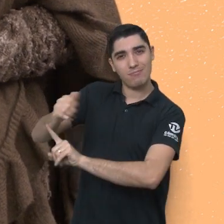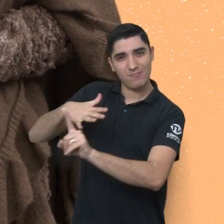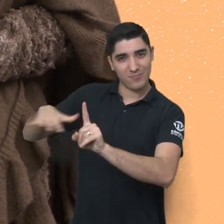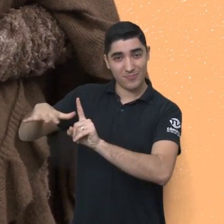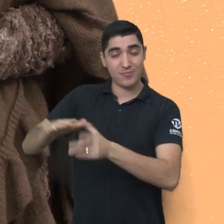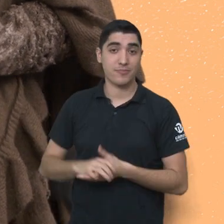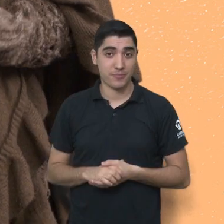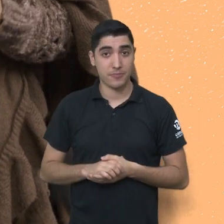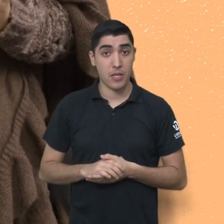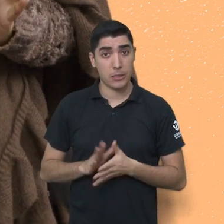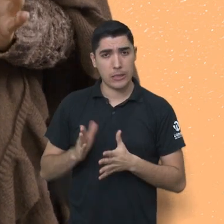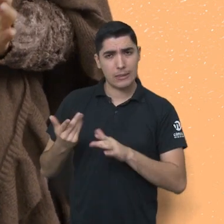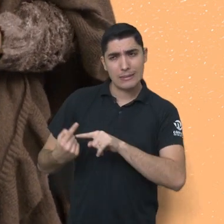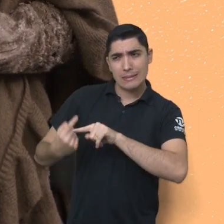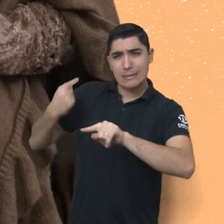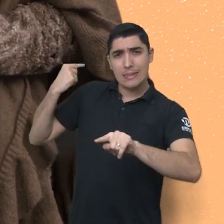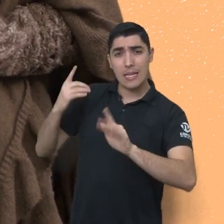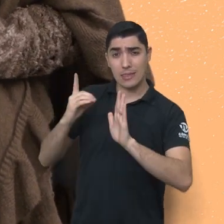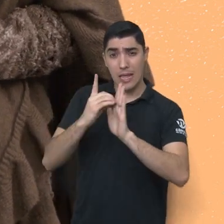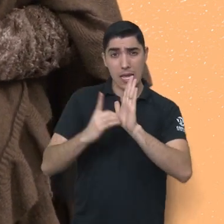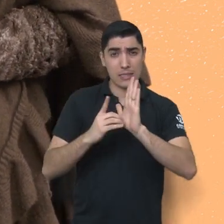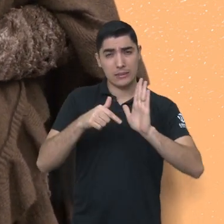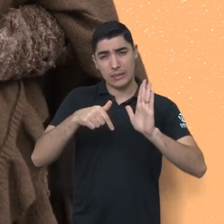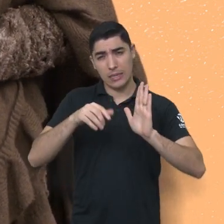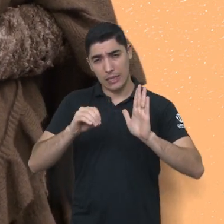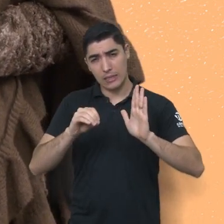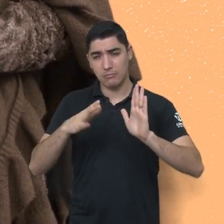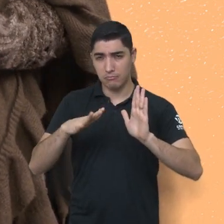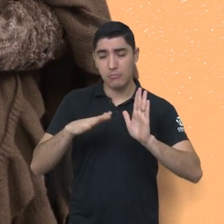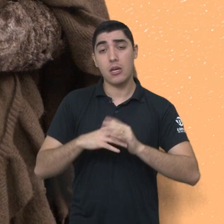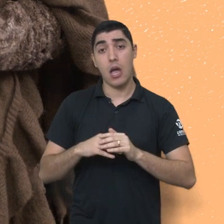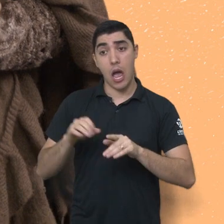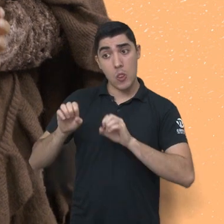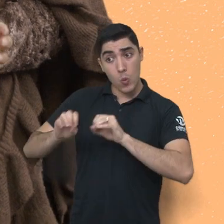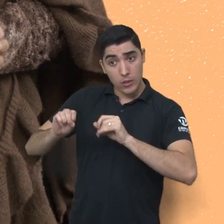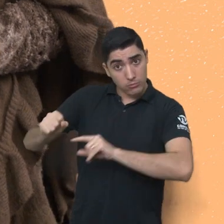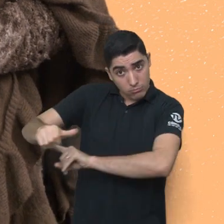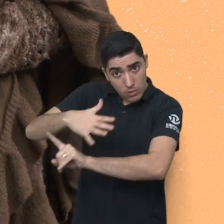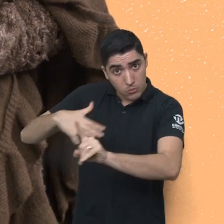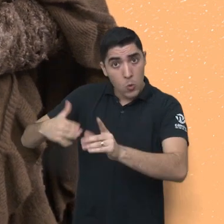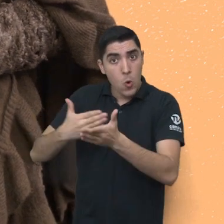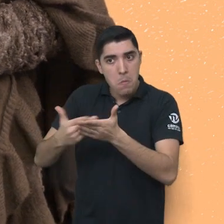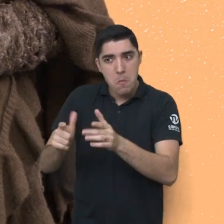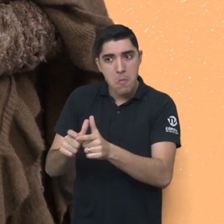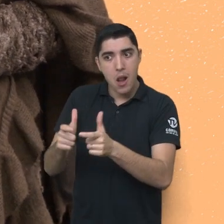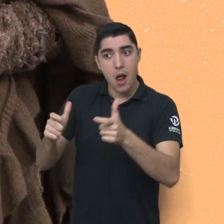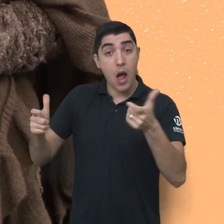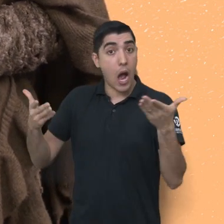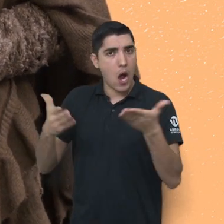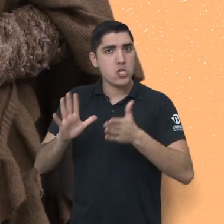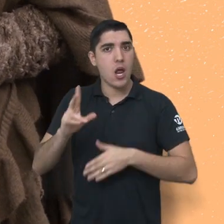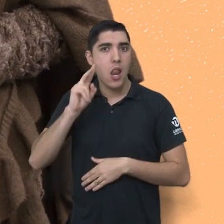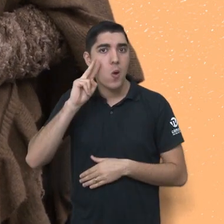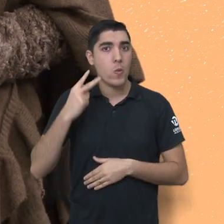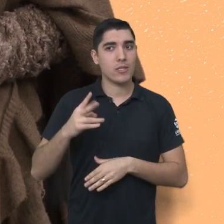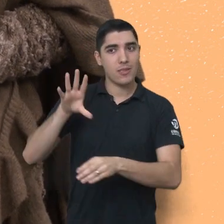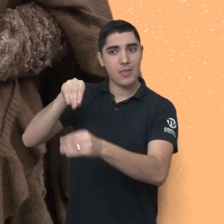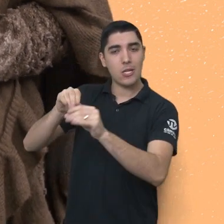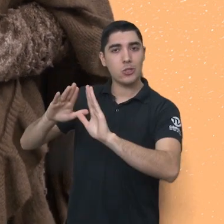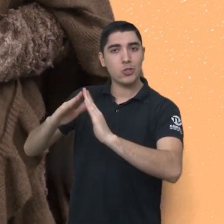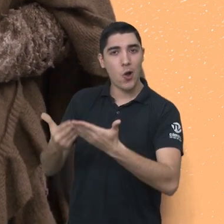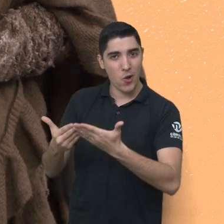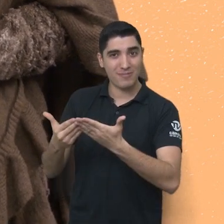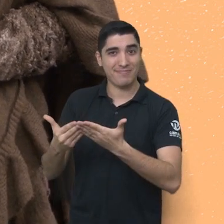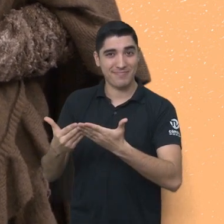do meio ambiente debatida desde a década de 70 a educação ambiental ganhou espaço e já é reconhecida